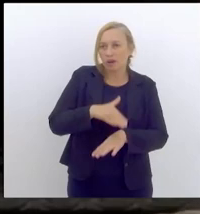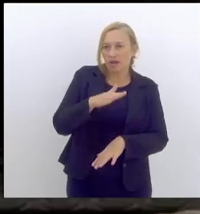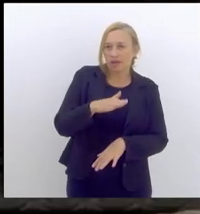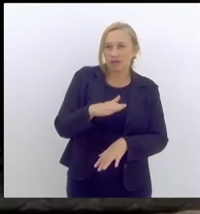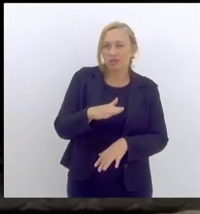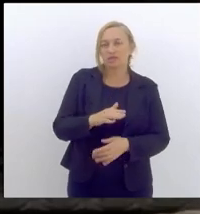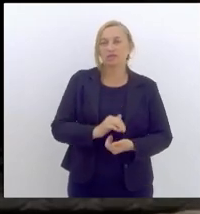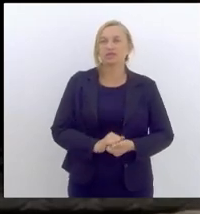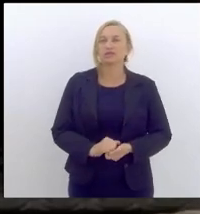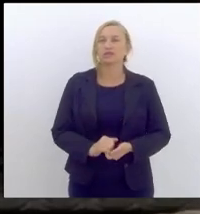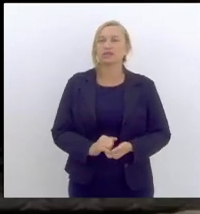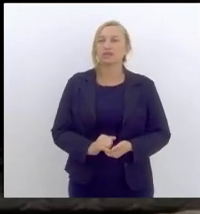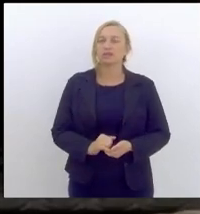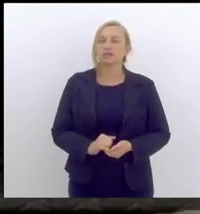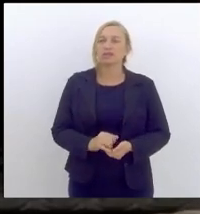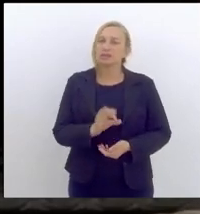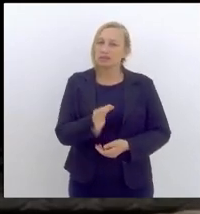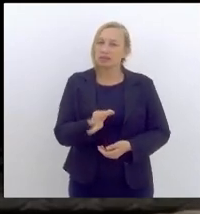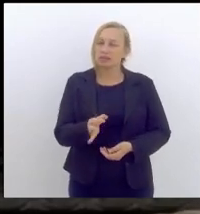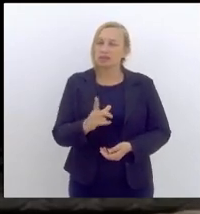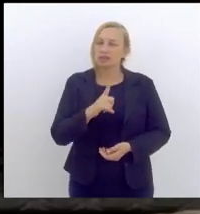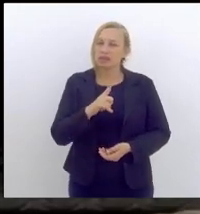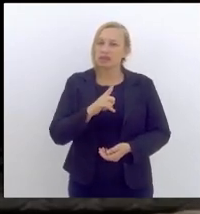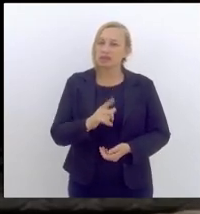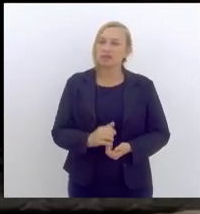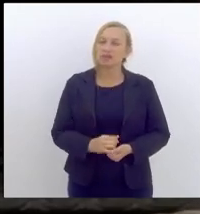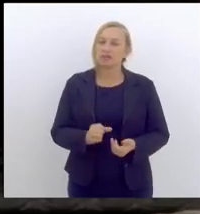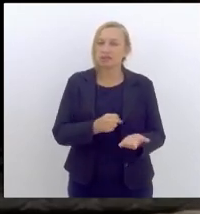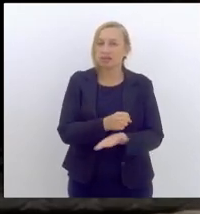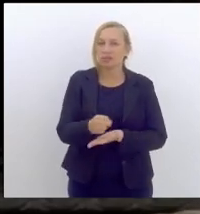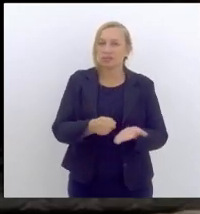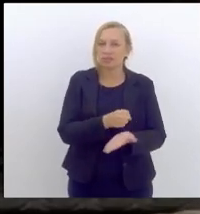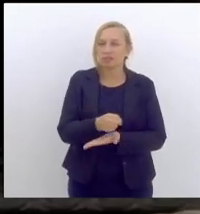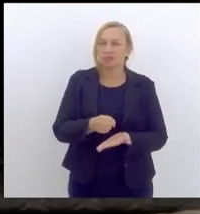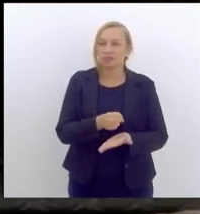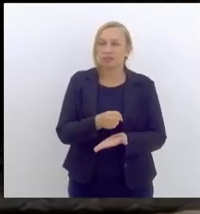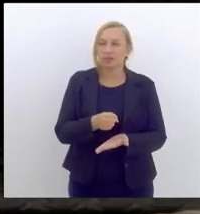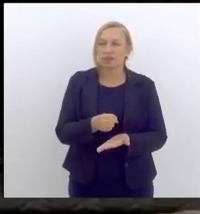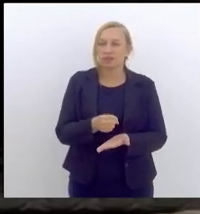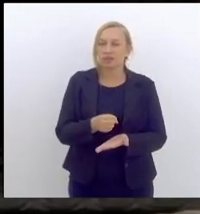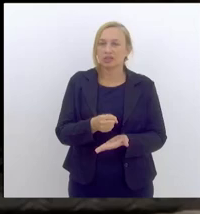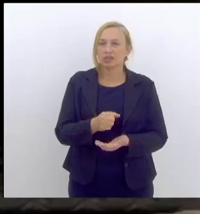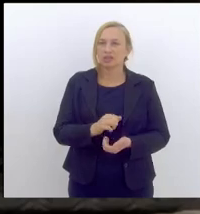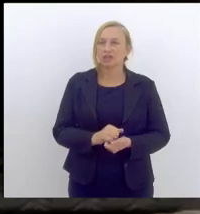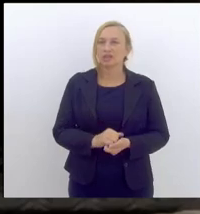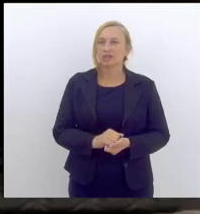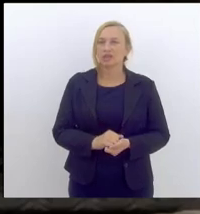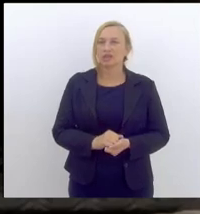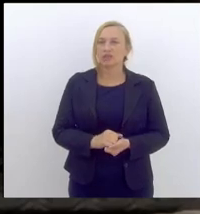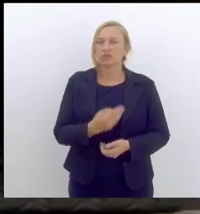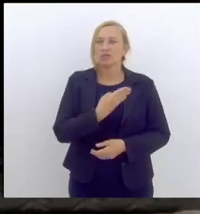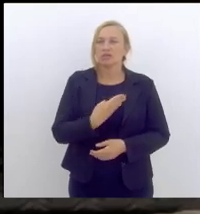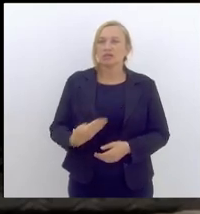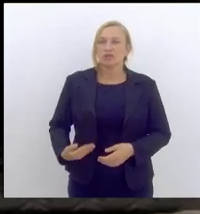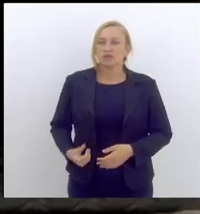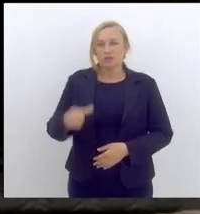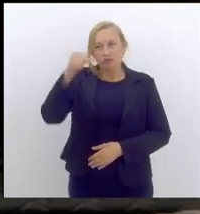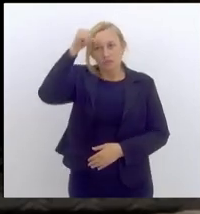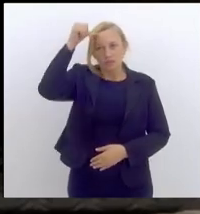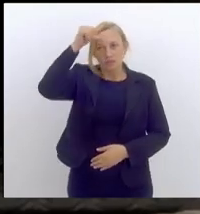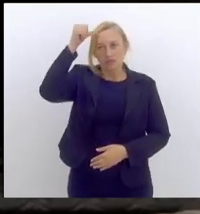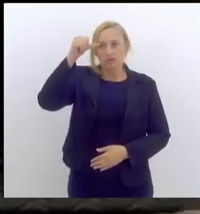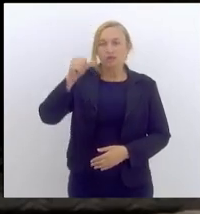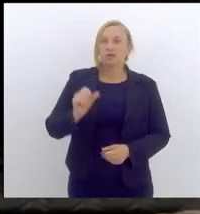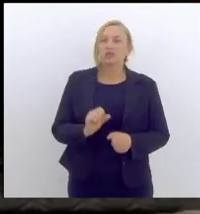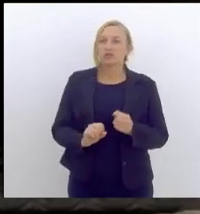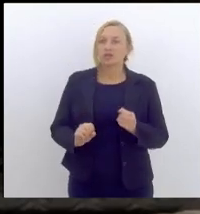natural. E tenho certeza que a base estabelecida com o governador Cláudio Castro está refeita